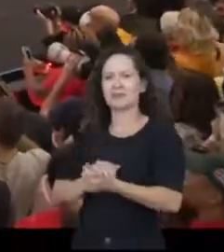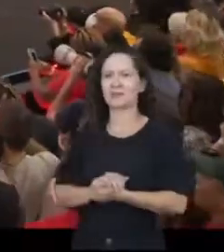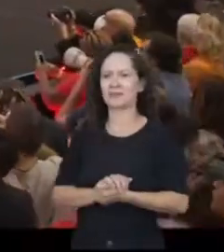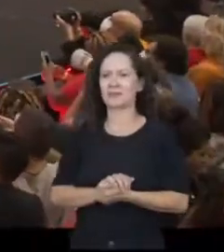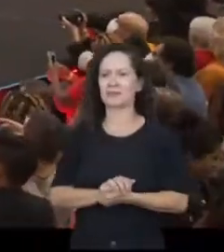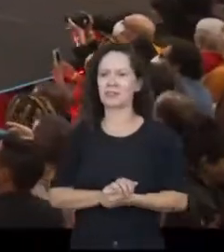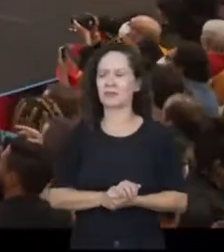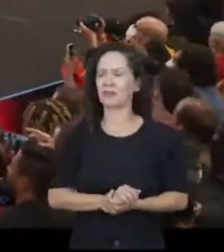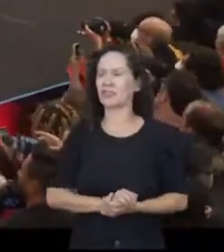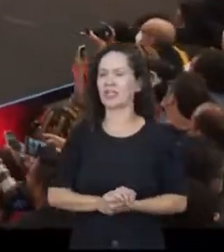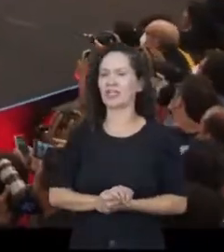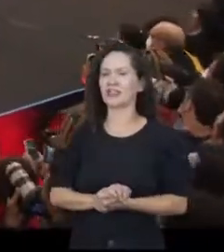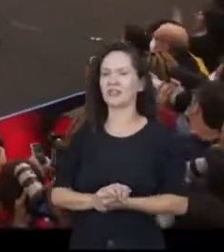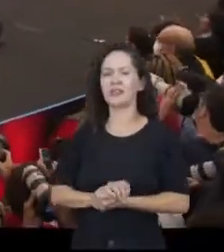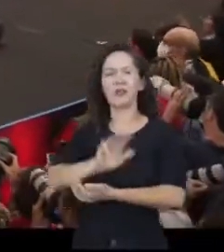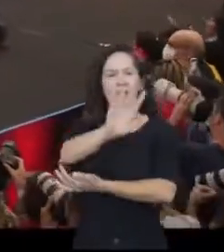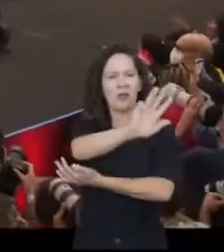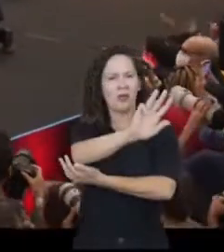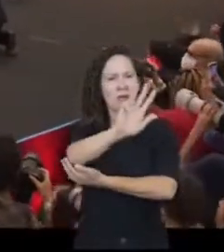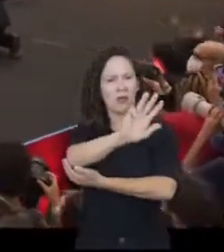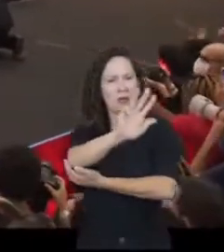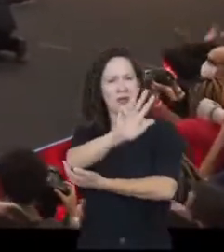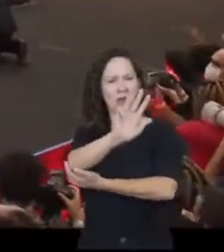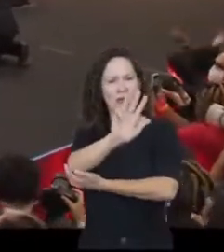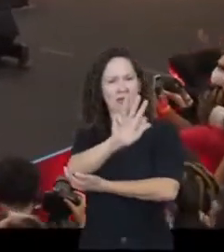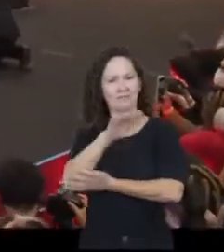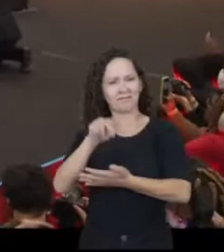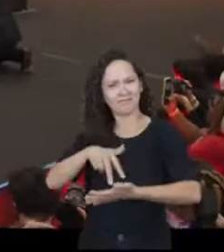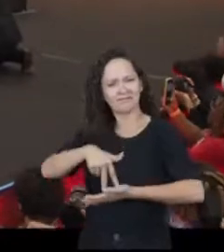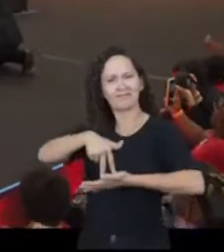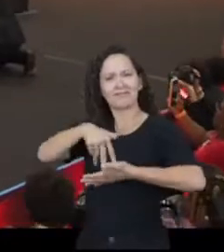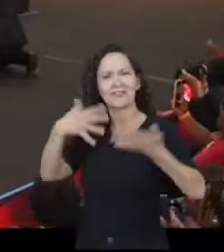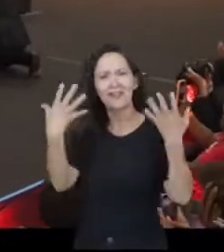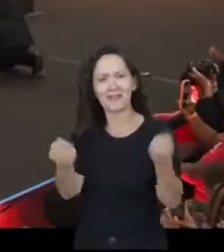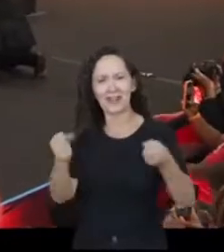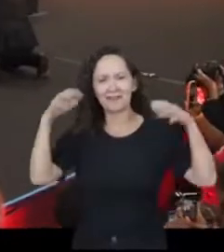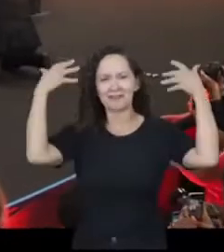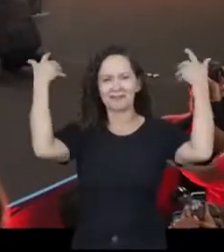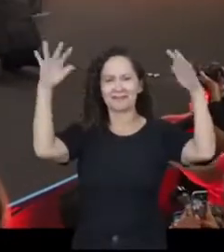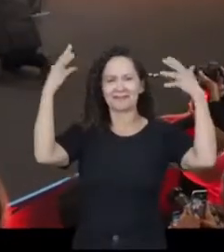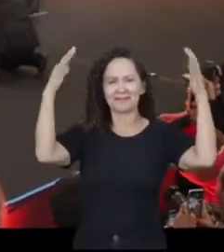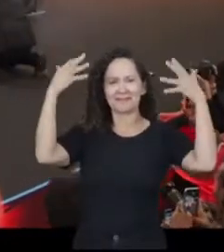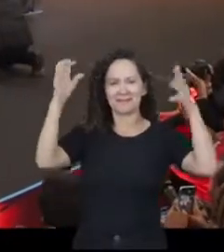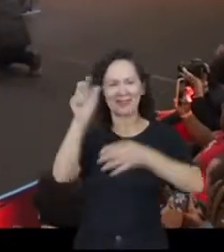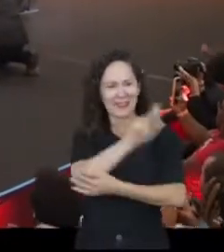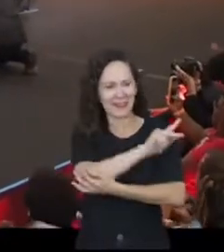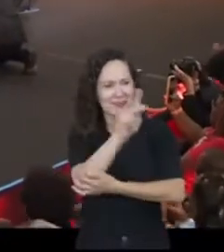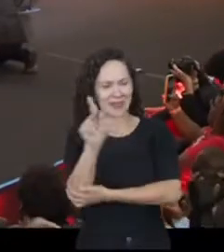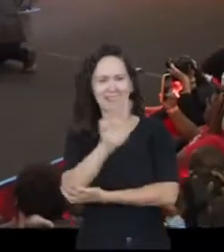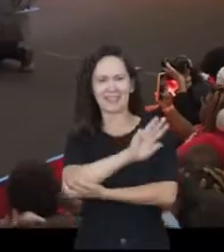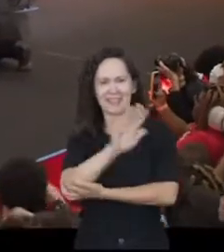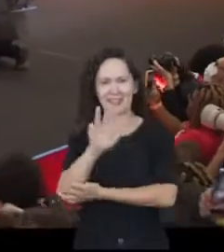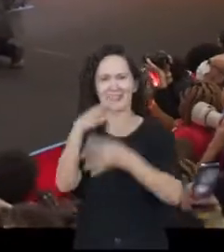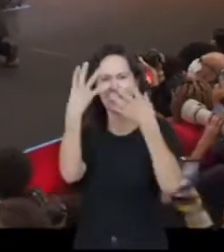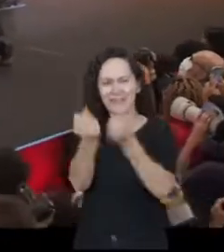Luiz Inácio Lula da Silva. Vem, presidente Lula. Queremos ouvir